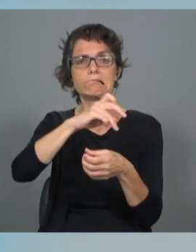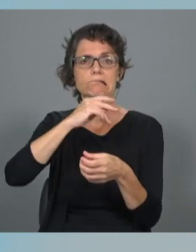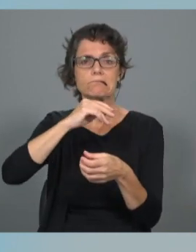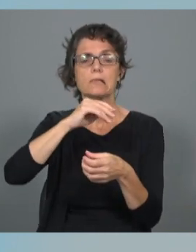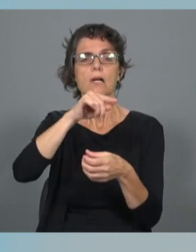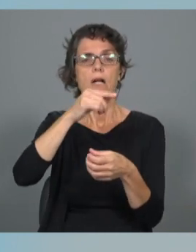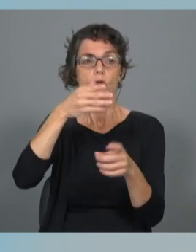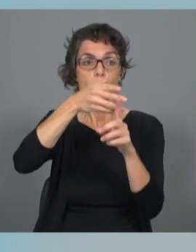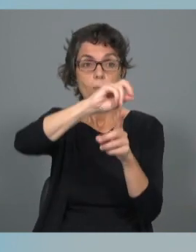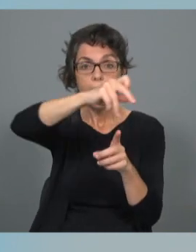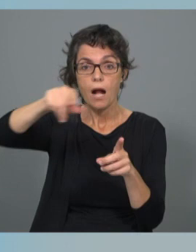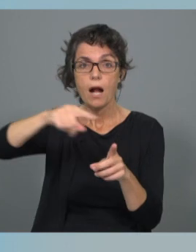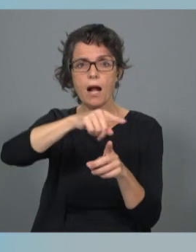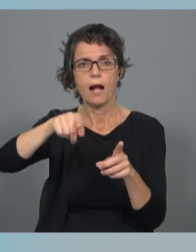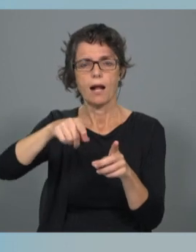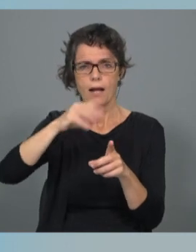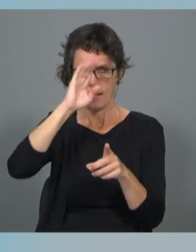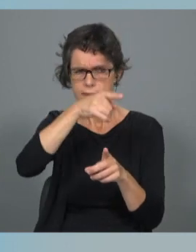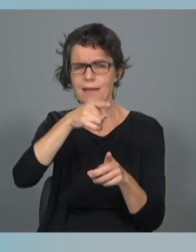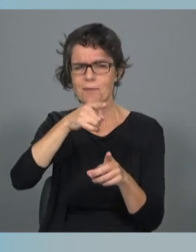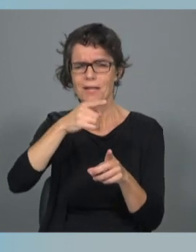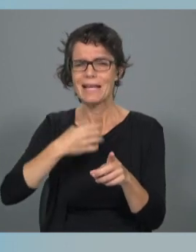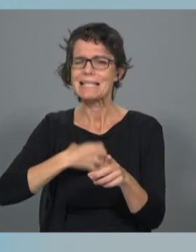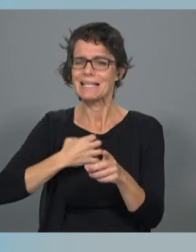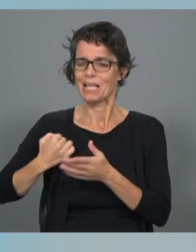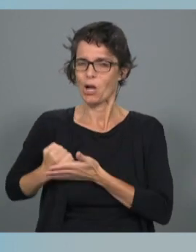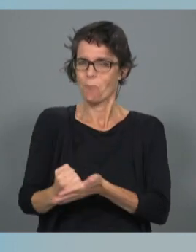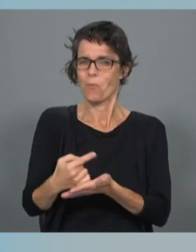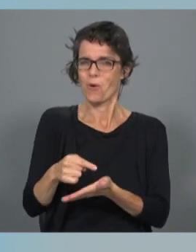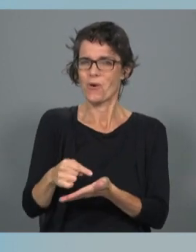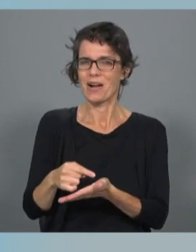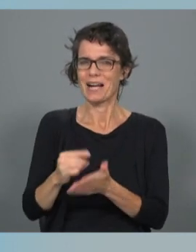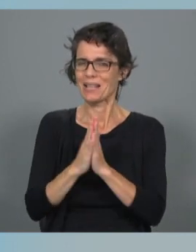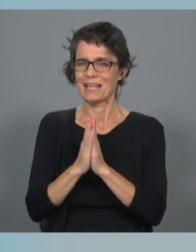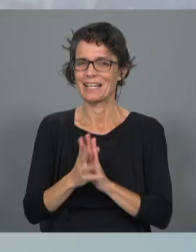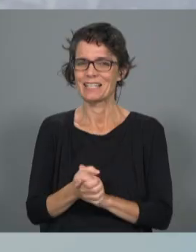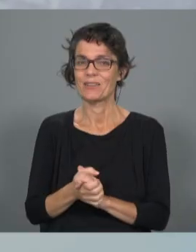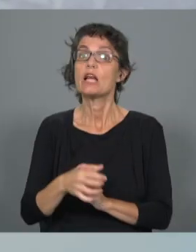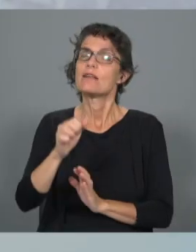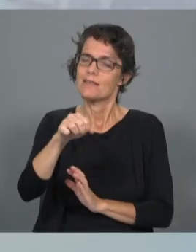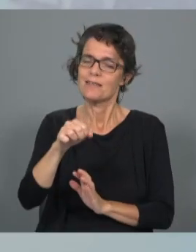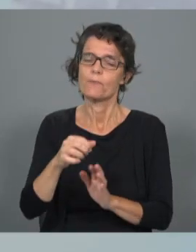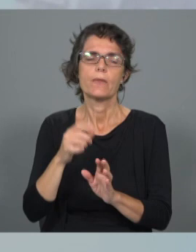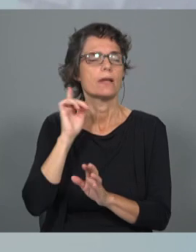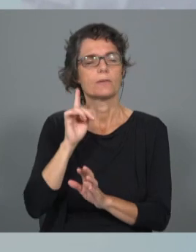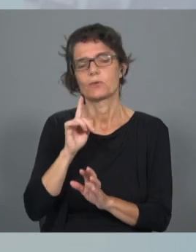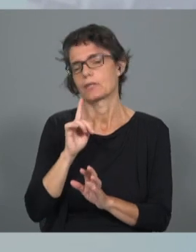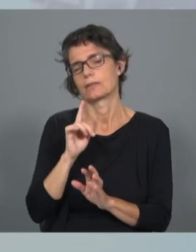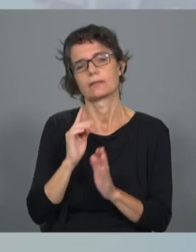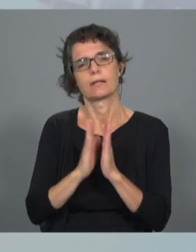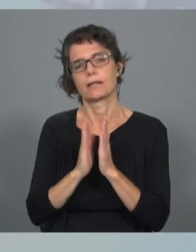que há toda uma Igreja a rezar por quem lá está e unida. É fundamental. É fundamental porque a Igreja é isto mesmo, a